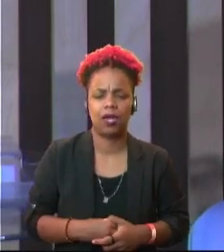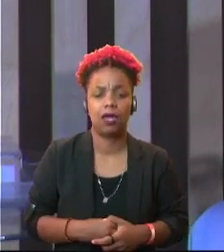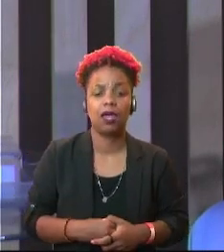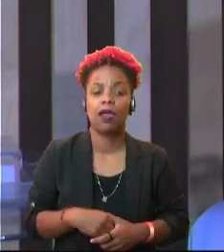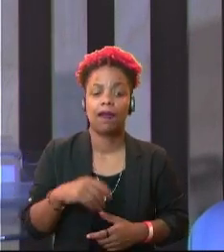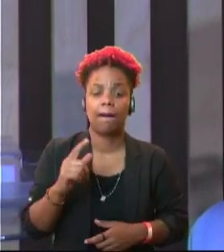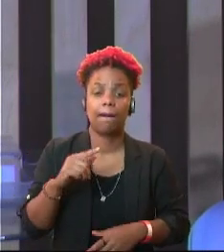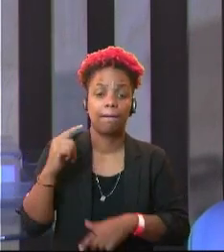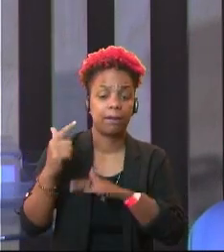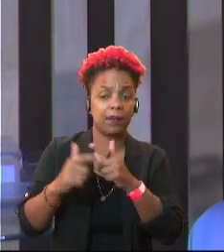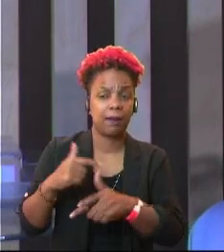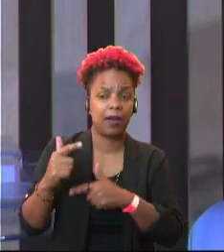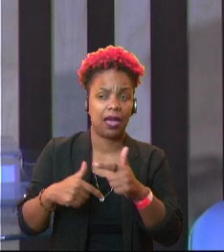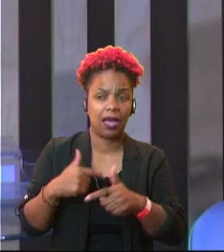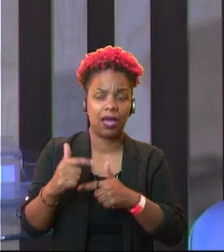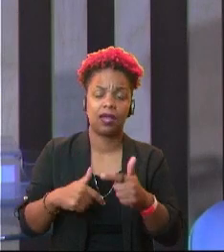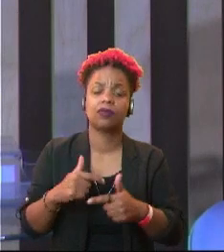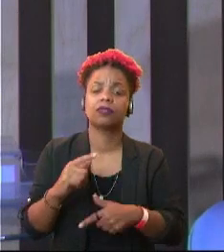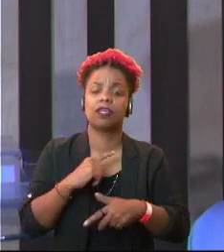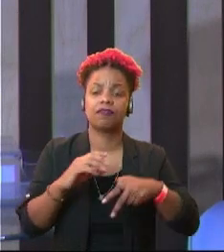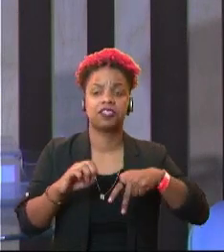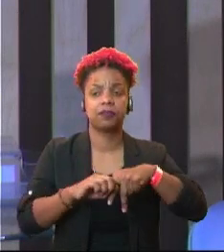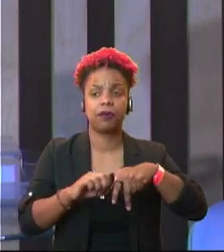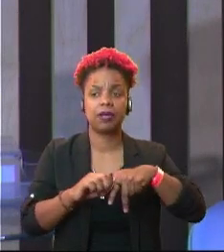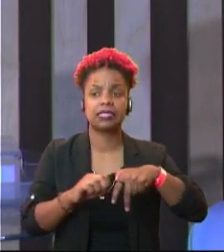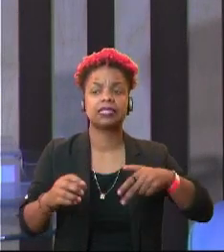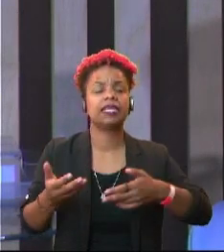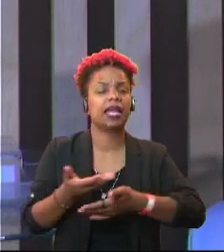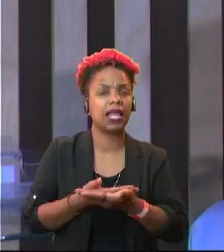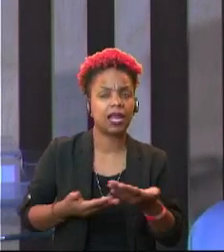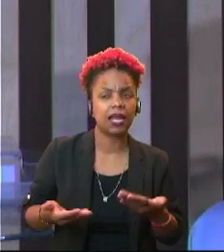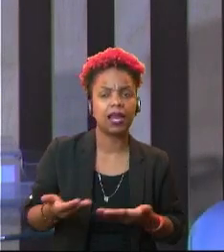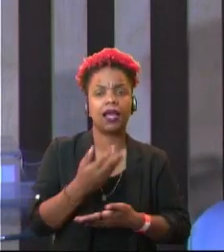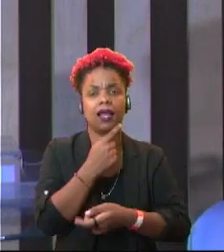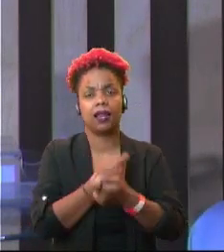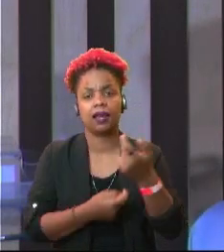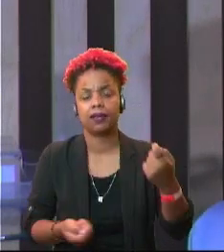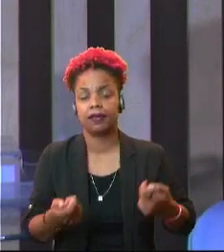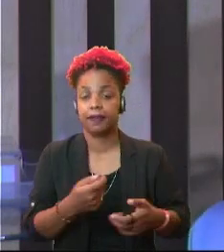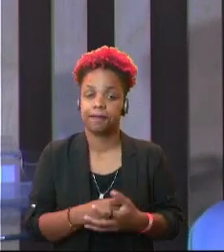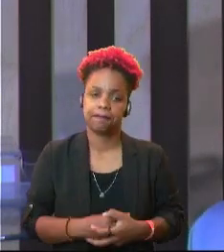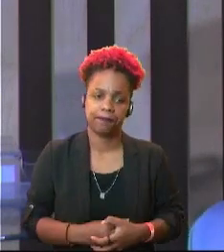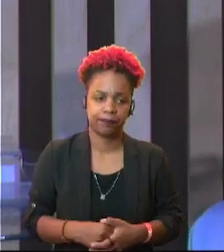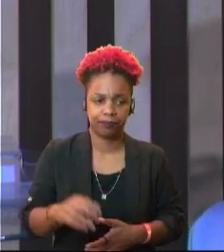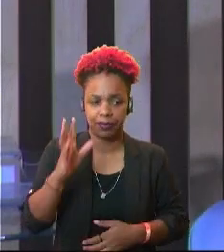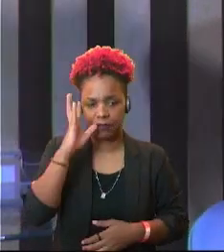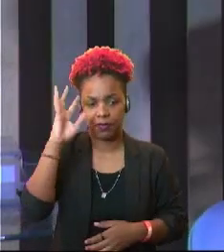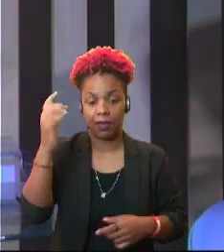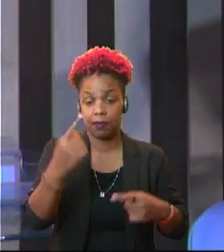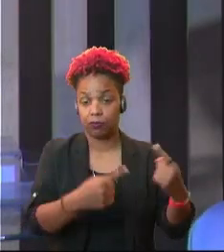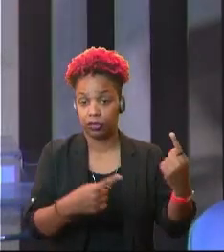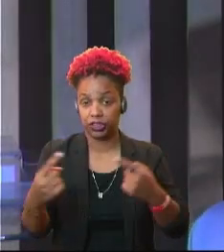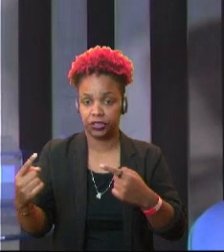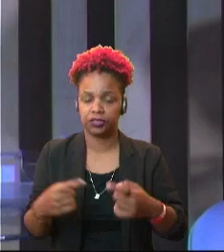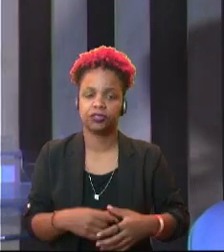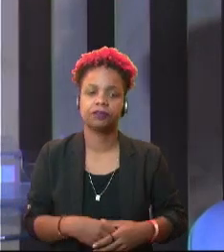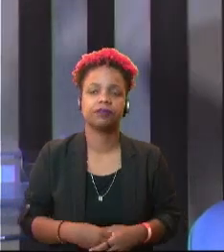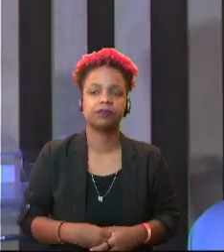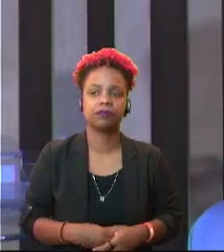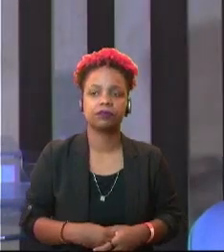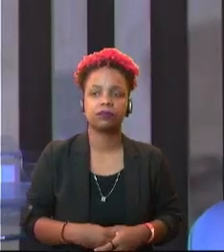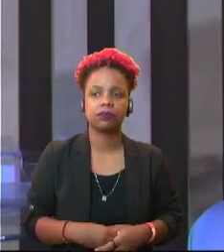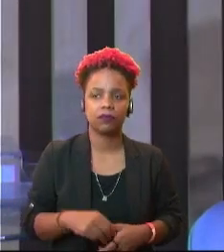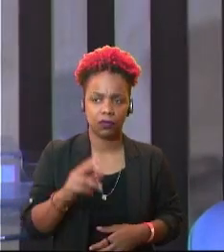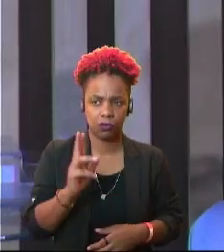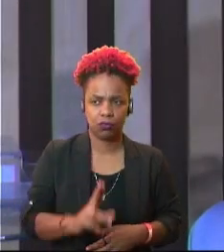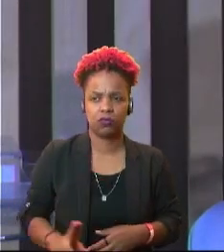É trabalho, e é trabalho diplomático, né? Então, houve uma decisão política de